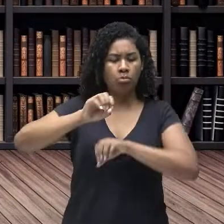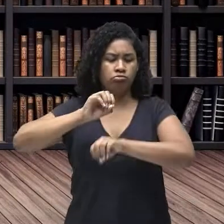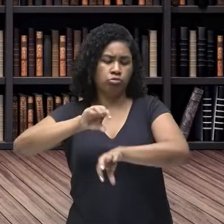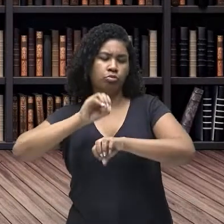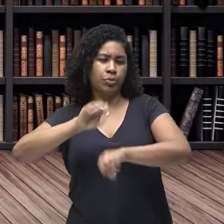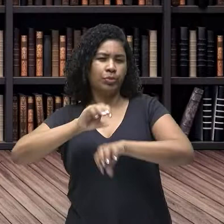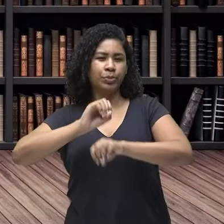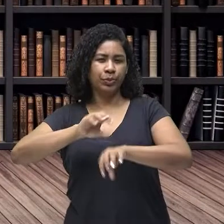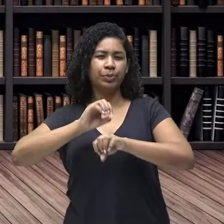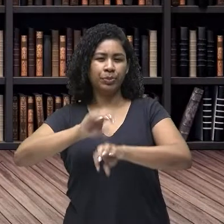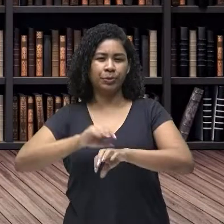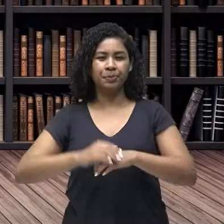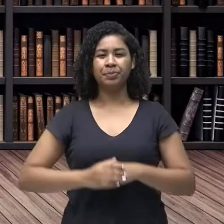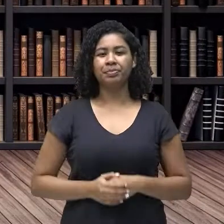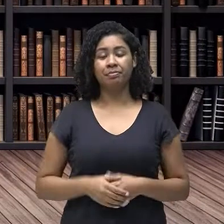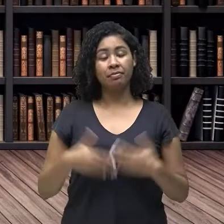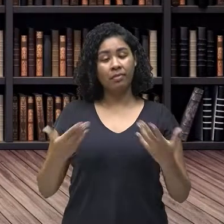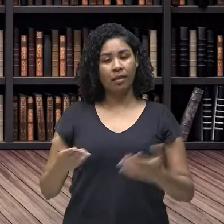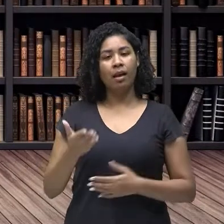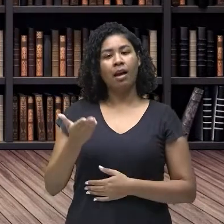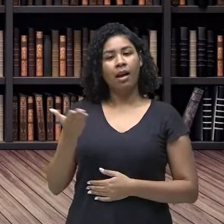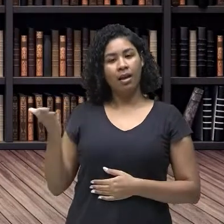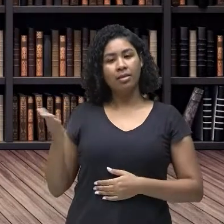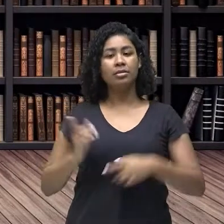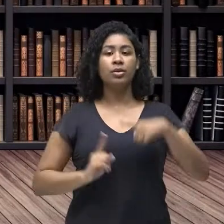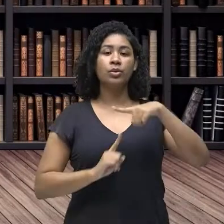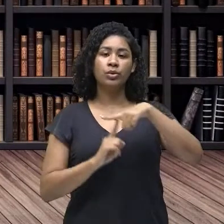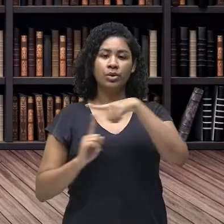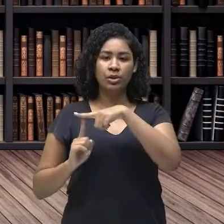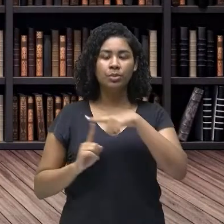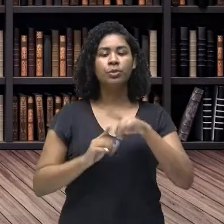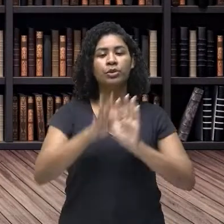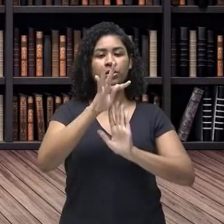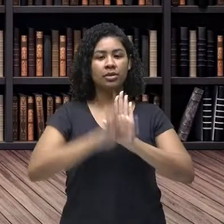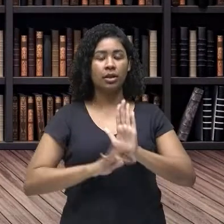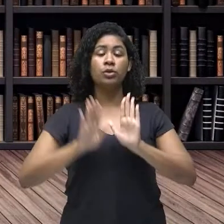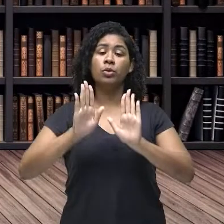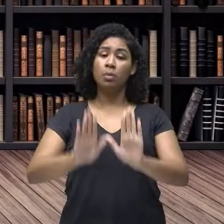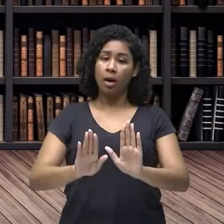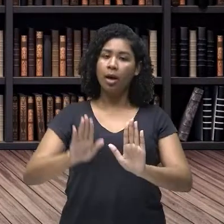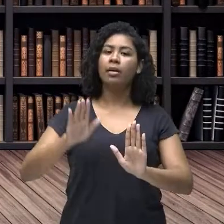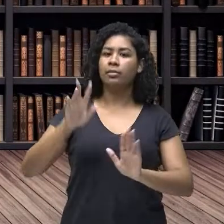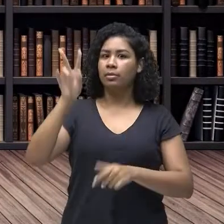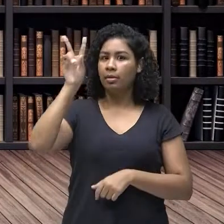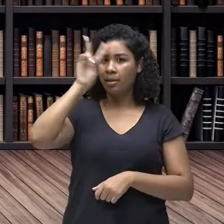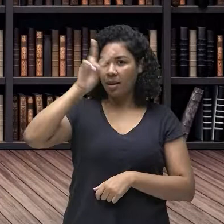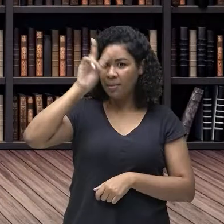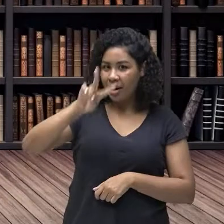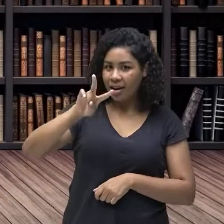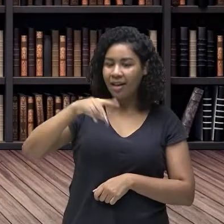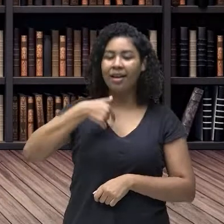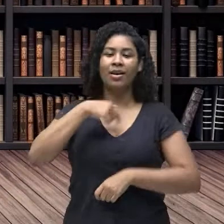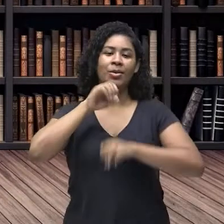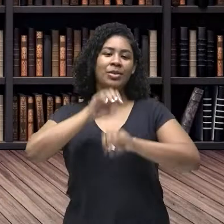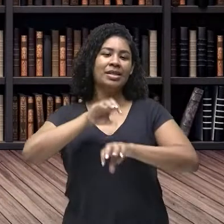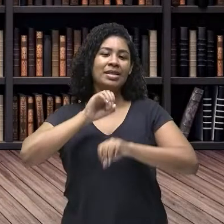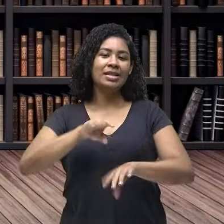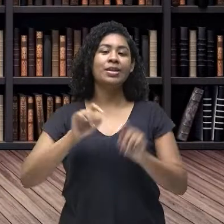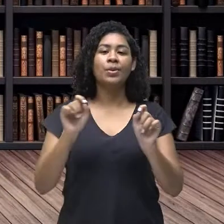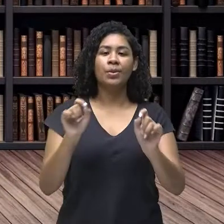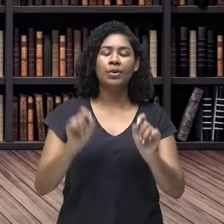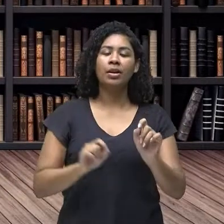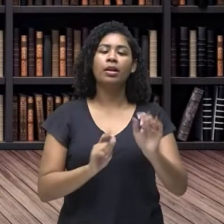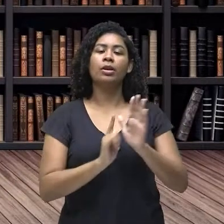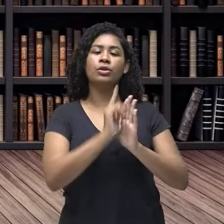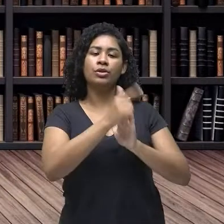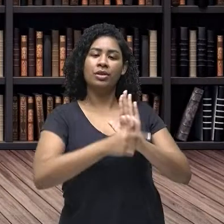Então, esses são os tipos de texto, mas a gente viu também os gêneros textuais, além dos tipos de texto,